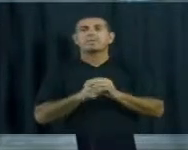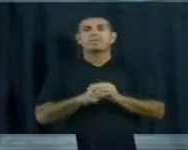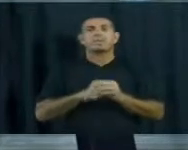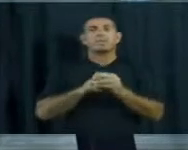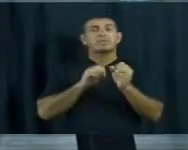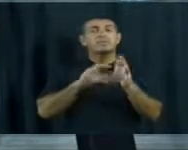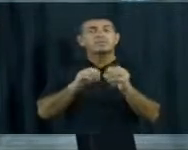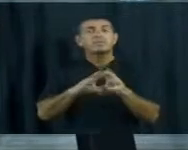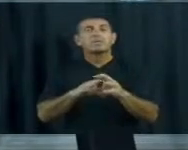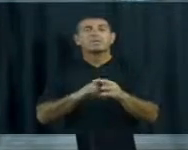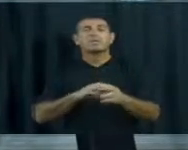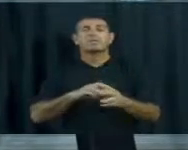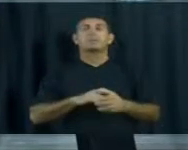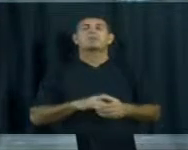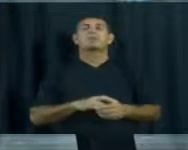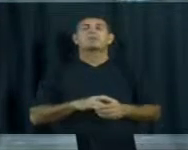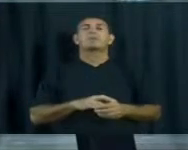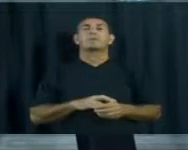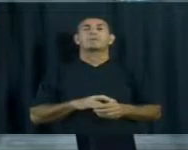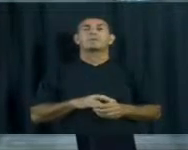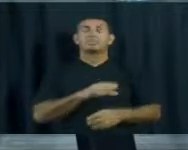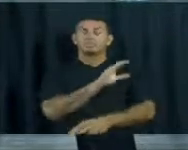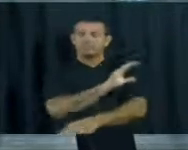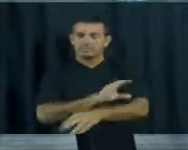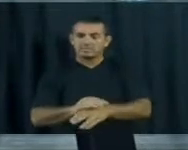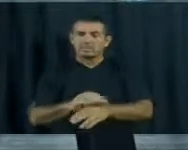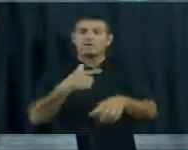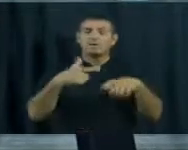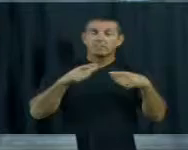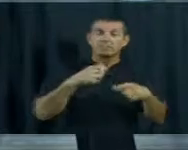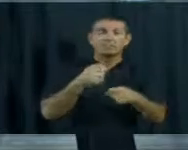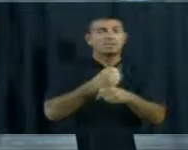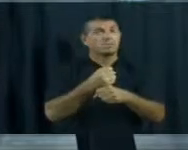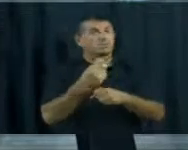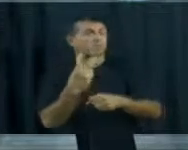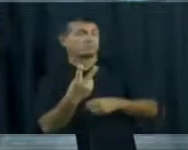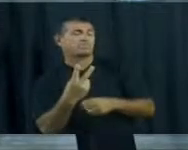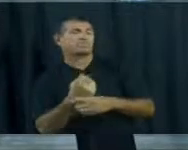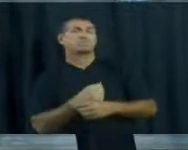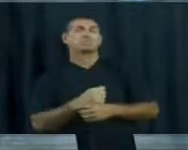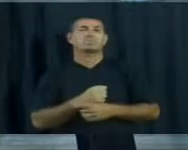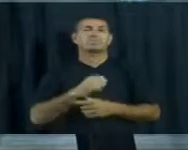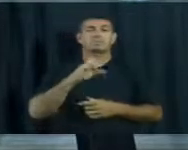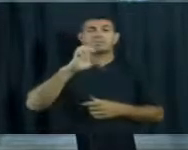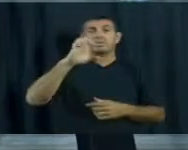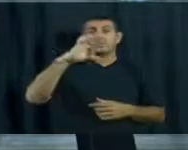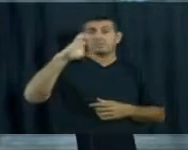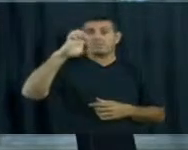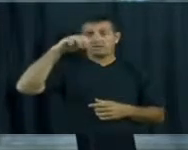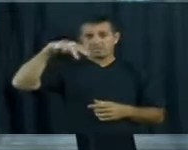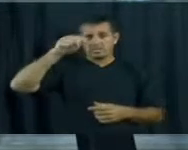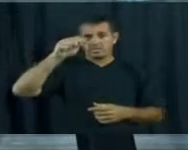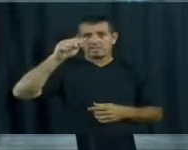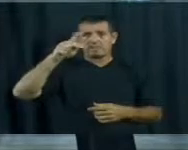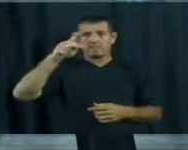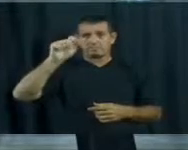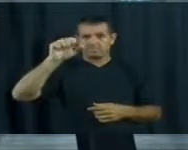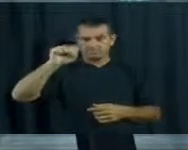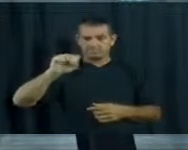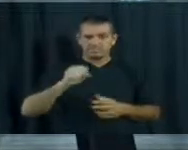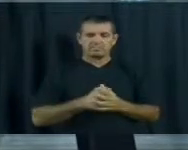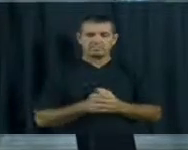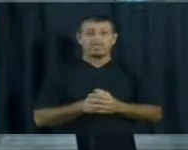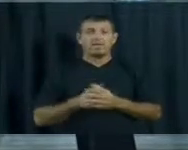SENAPs. Eu trabalhei durante 2 anos no SENAP na época, há um tempo atrás, porque os SENAPs eles estavam